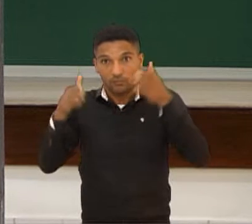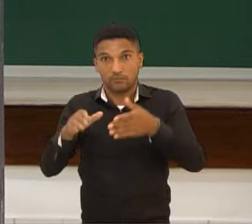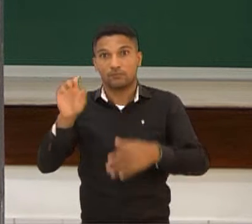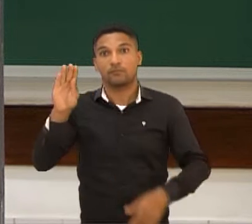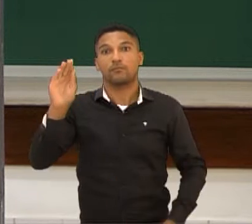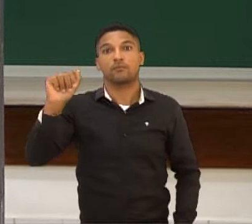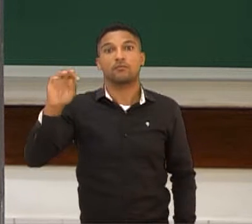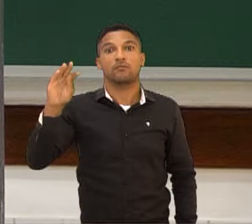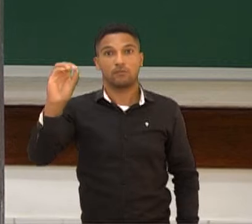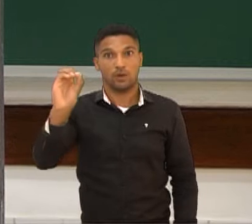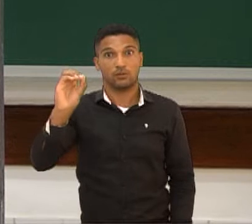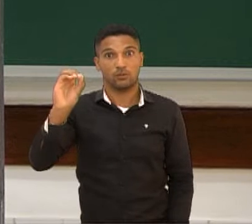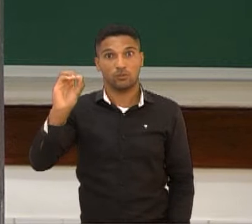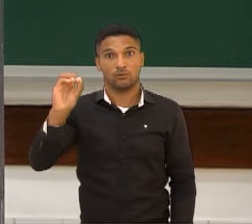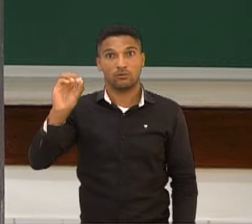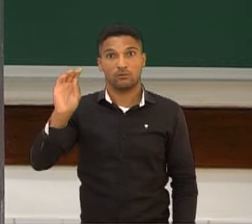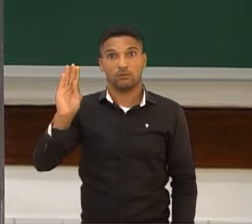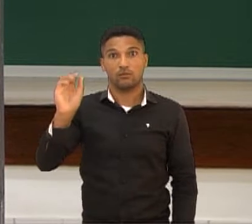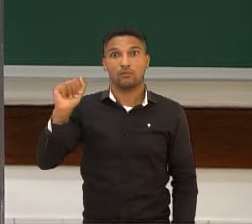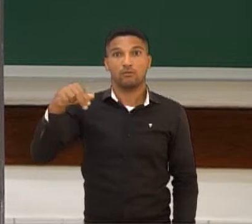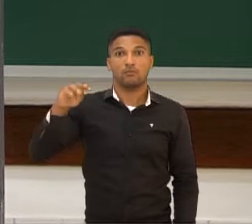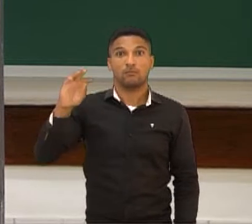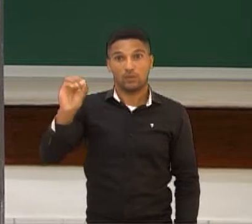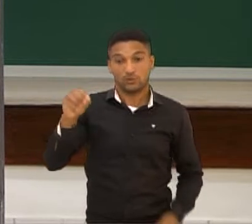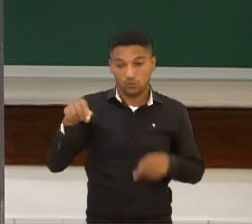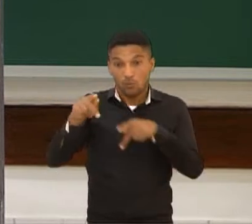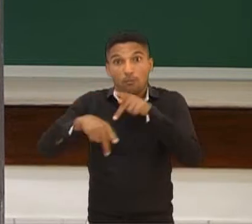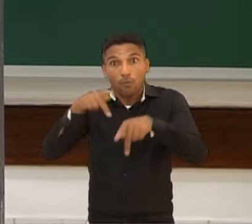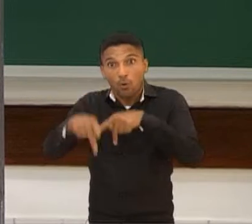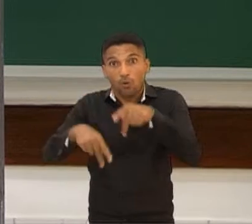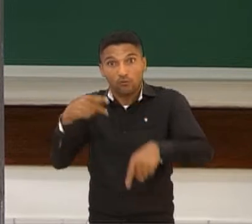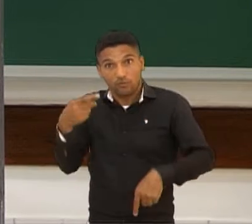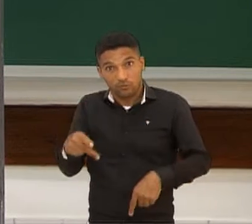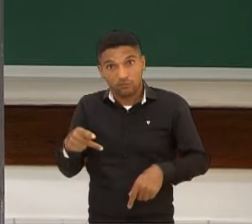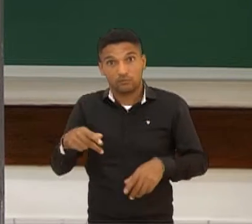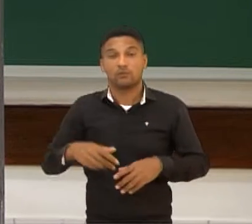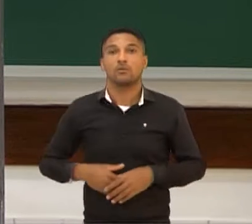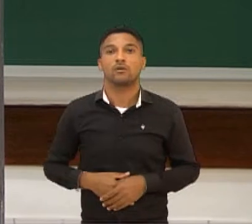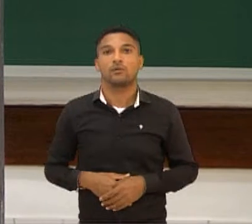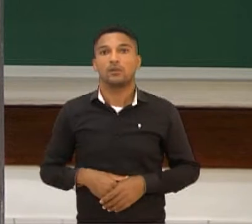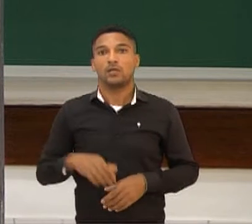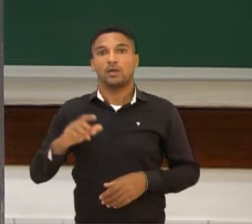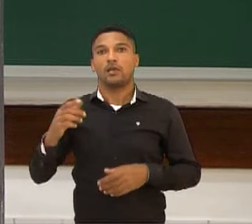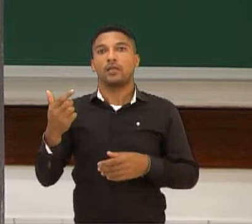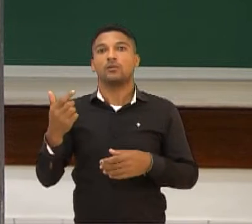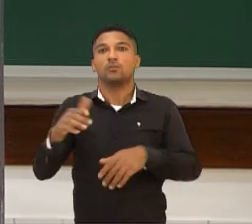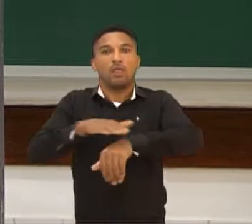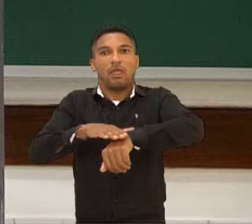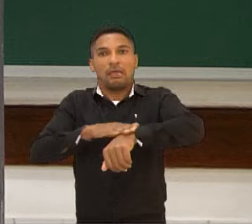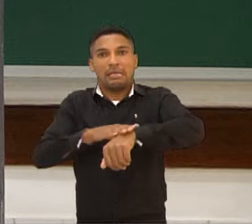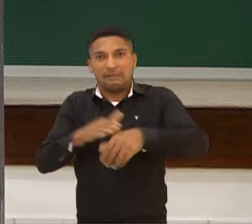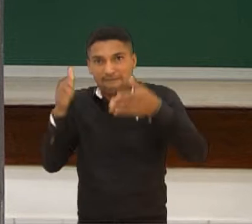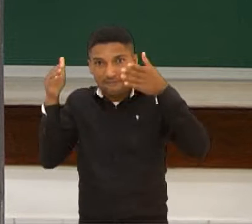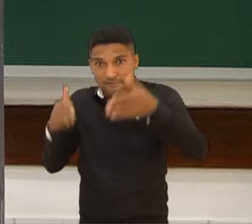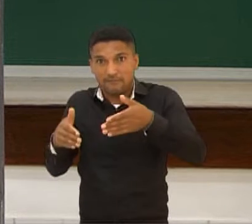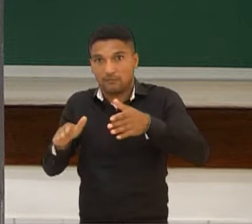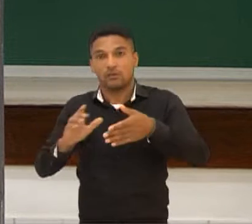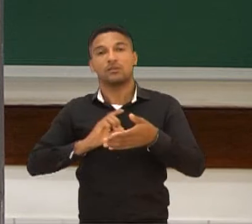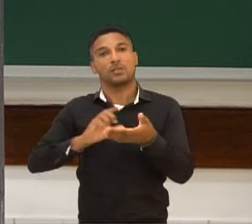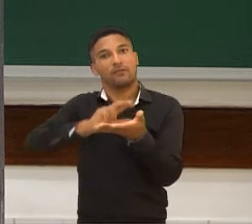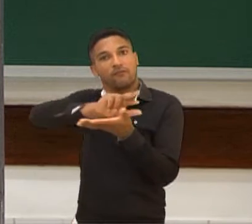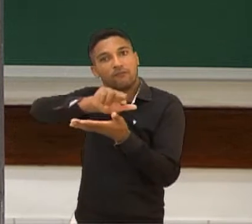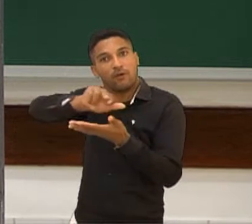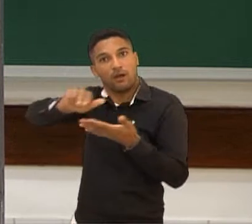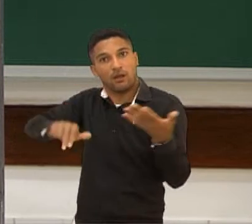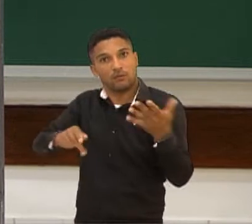chama Banto, eu quero que vocês entendam que ele, na verdade, não é uma etnia específica. Existem diversas etnias que